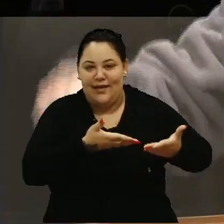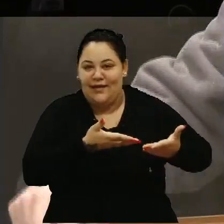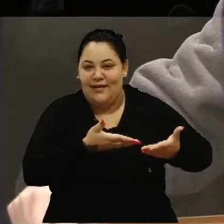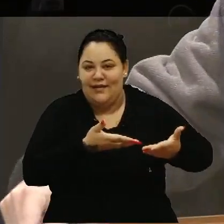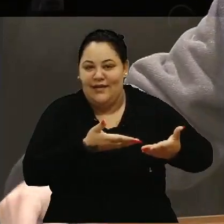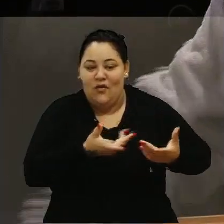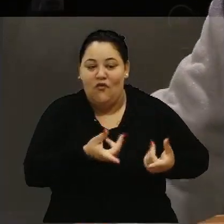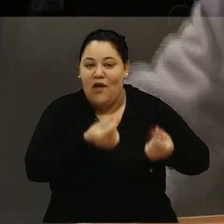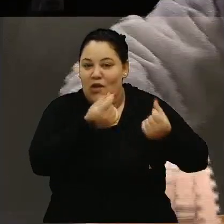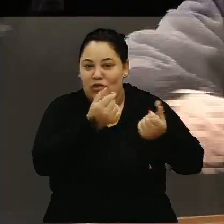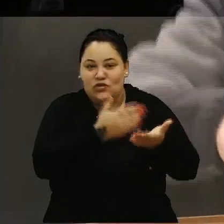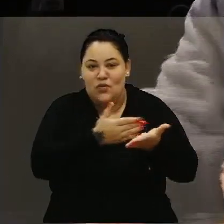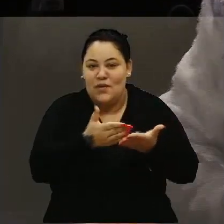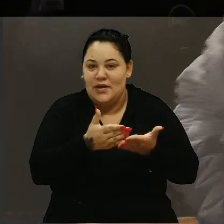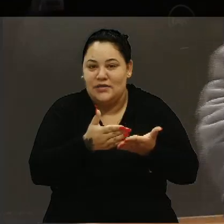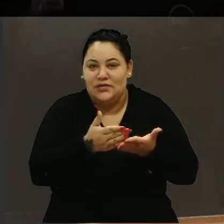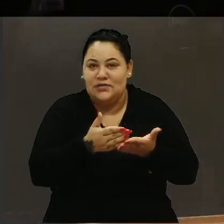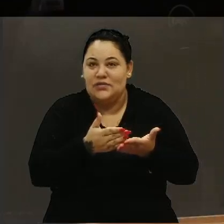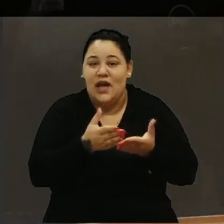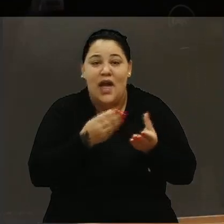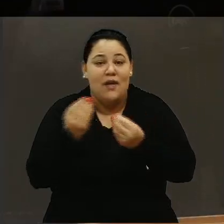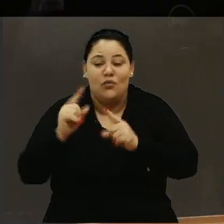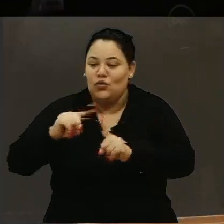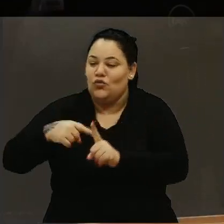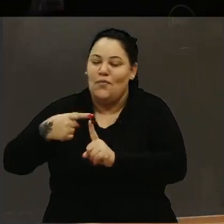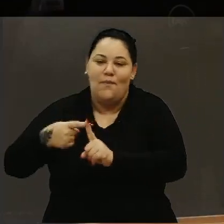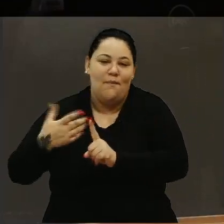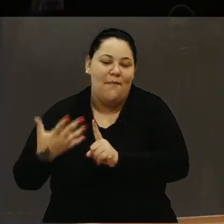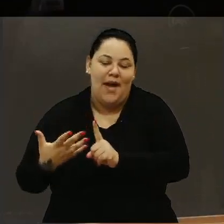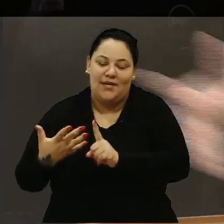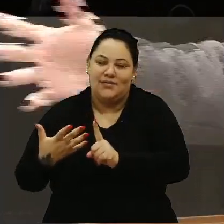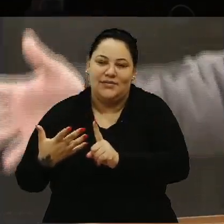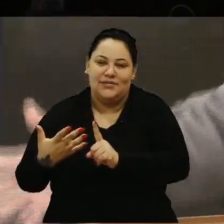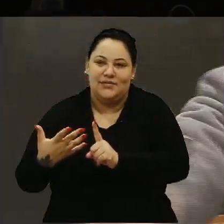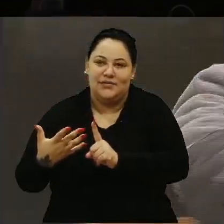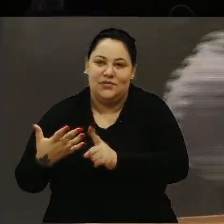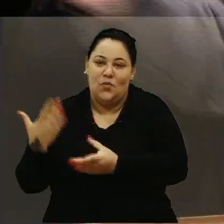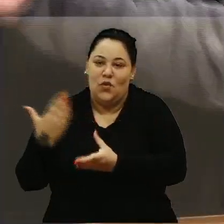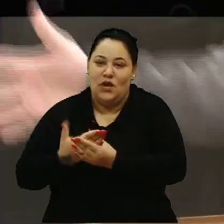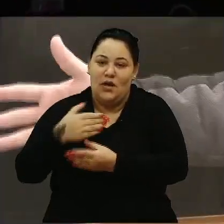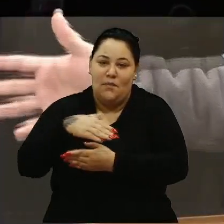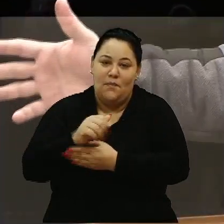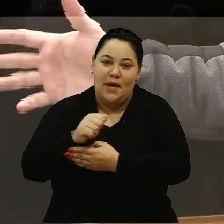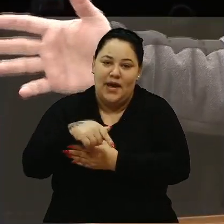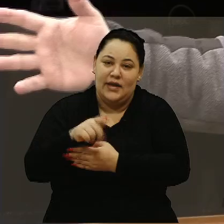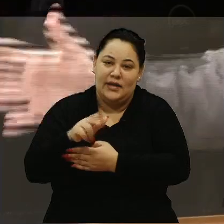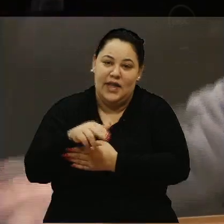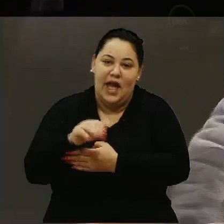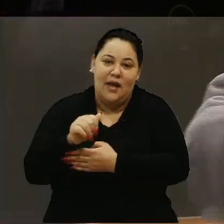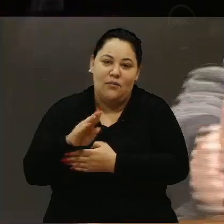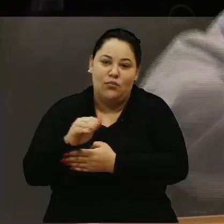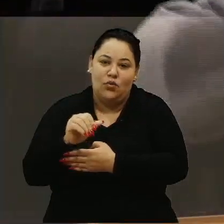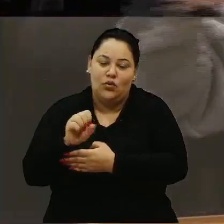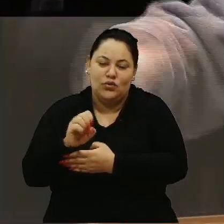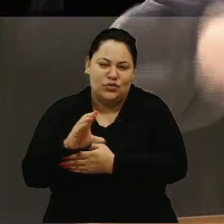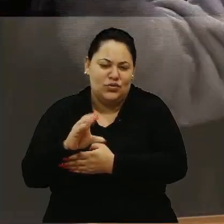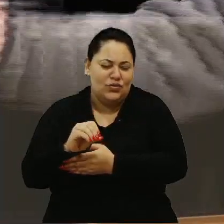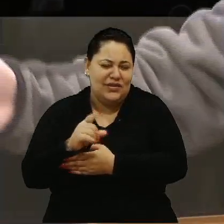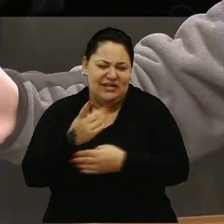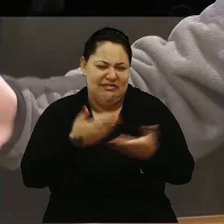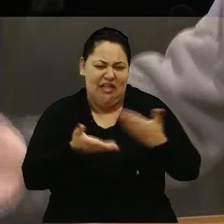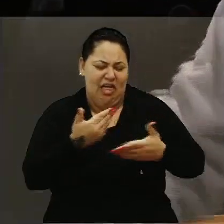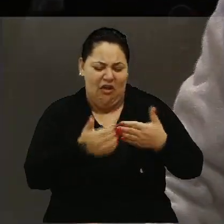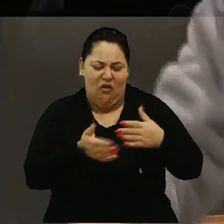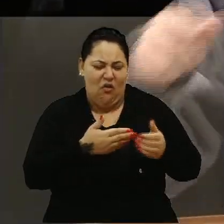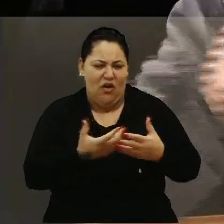valor inicial, isso aqui é muito maior que o caso Manha Bosco, vereadora Rose. Então, bom, e nós tratamos assim, sem não poder ter acesso à atualização dos